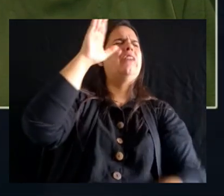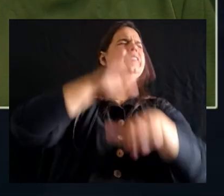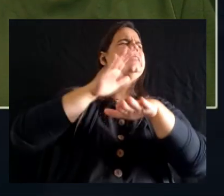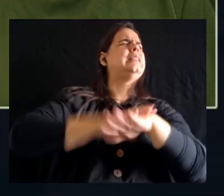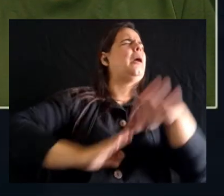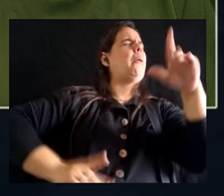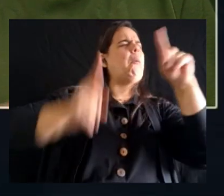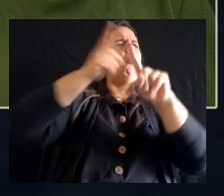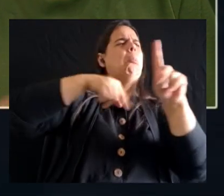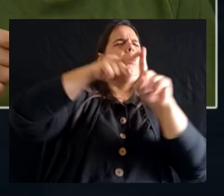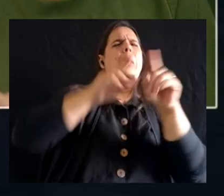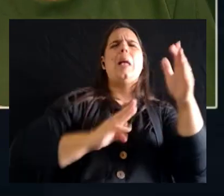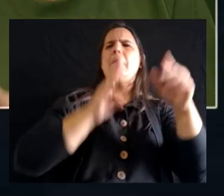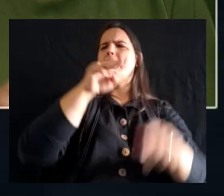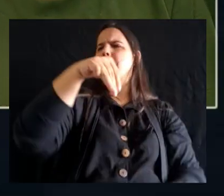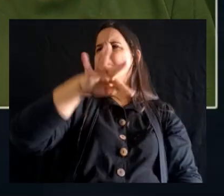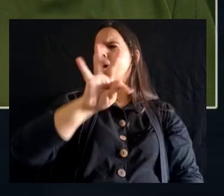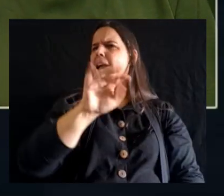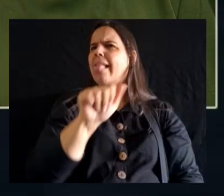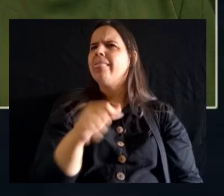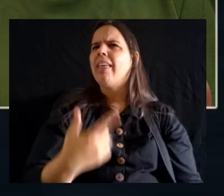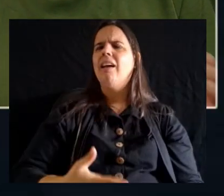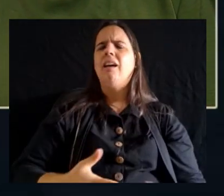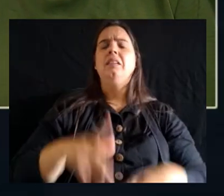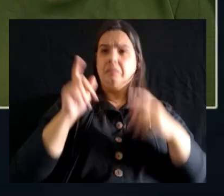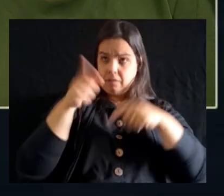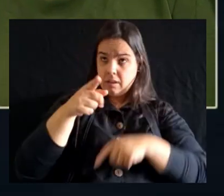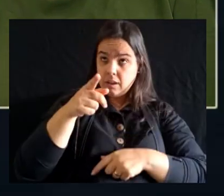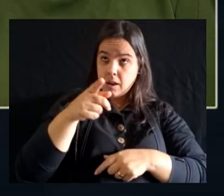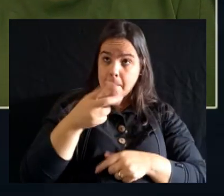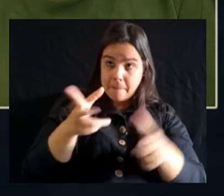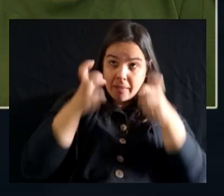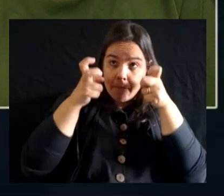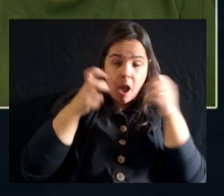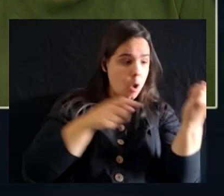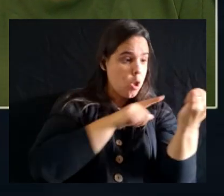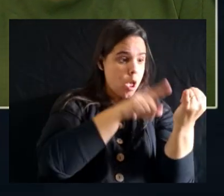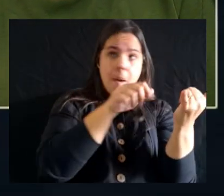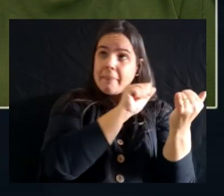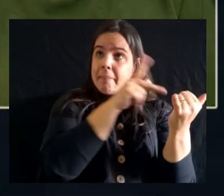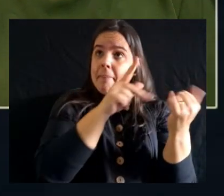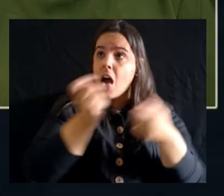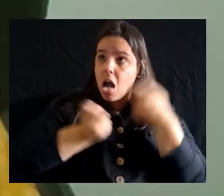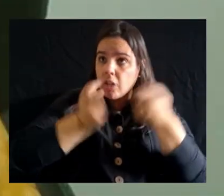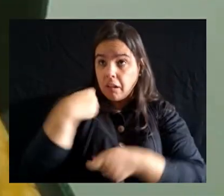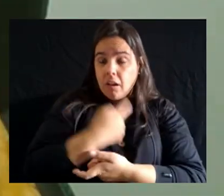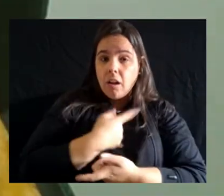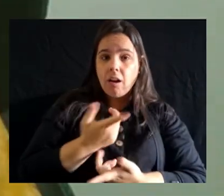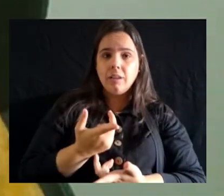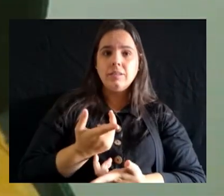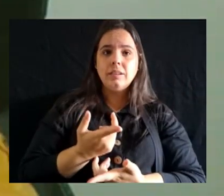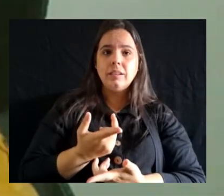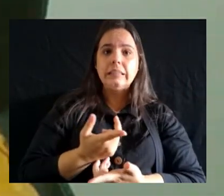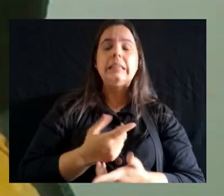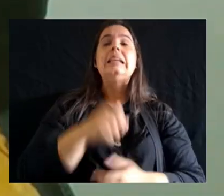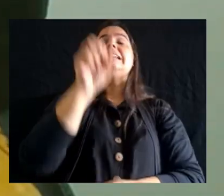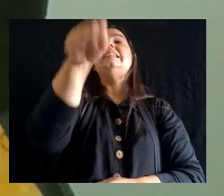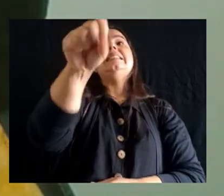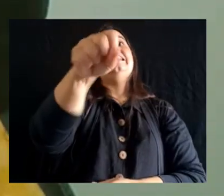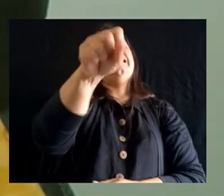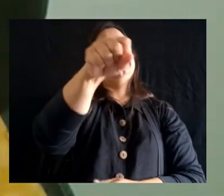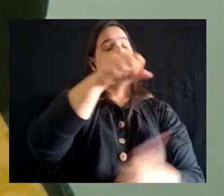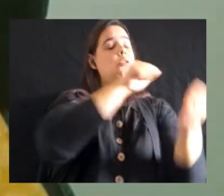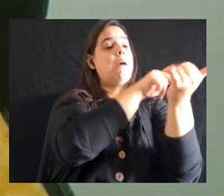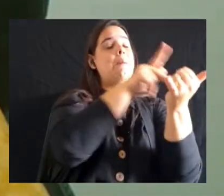E a gente vive nessa. Tá vendo como o aplicativo controla a gente? Não é, Nutri? Controla demais, né? E sim,